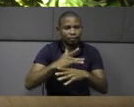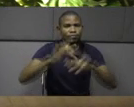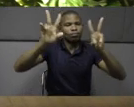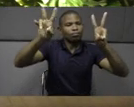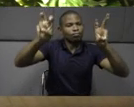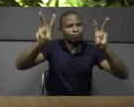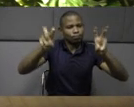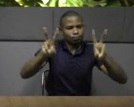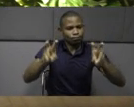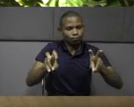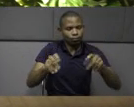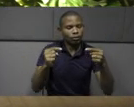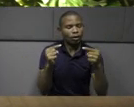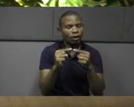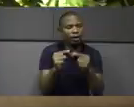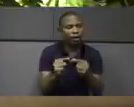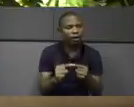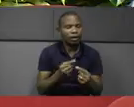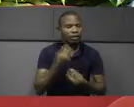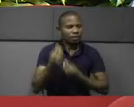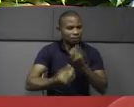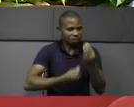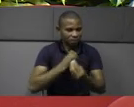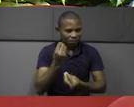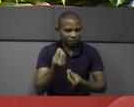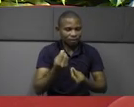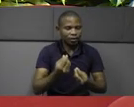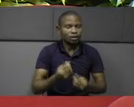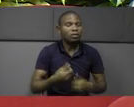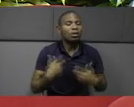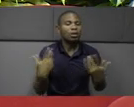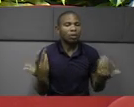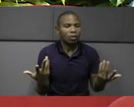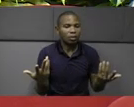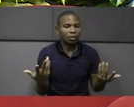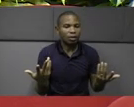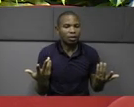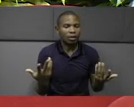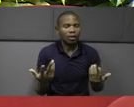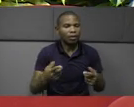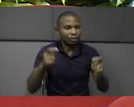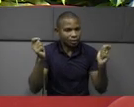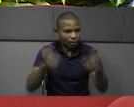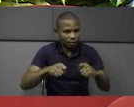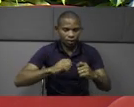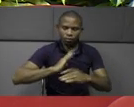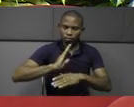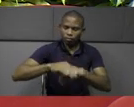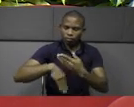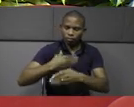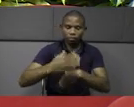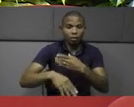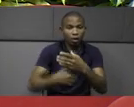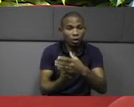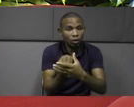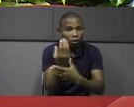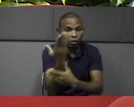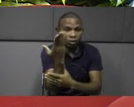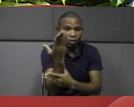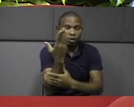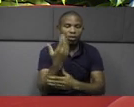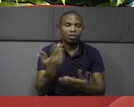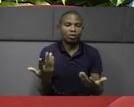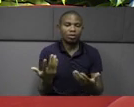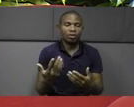quais são os desdobramentos para a gente construir uma nova agenda para a cidade a tarefa do pr é muito a gente fazer uma avaliação